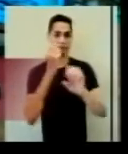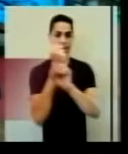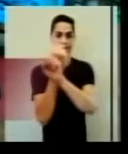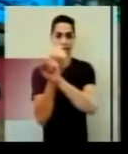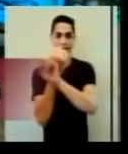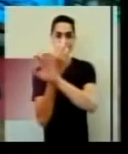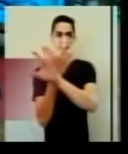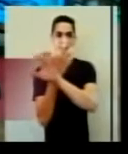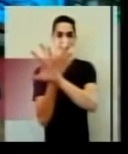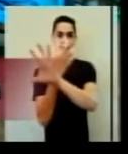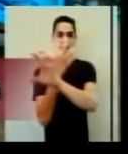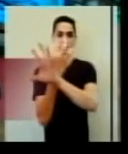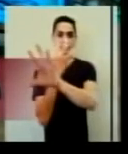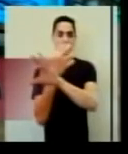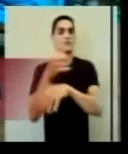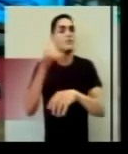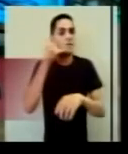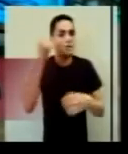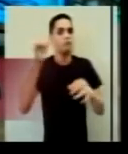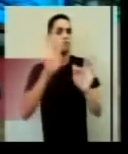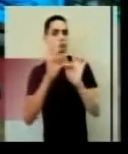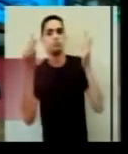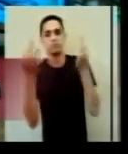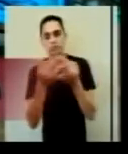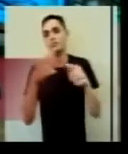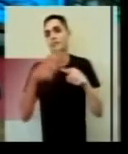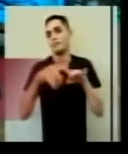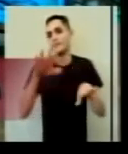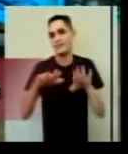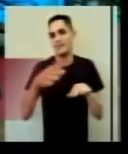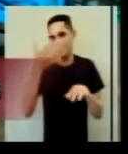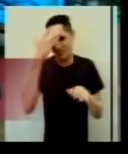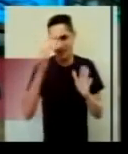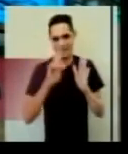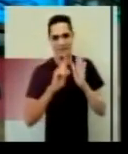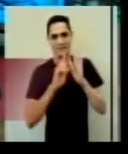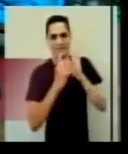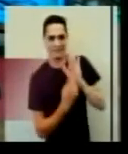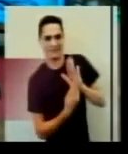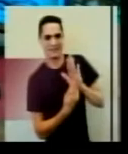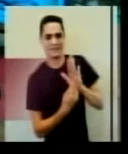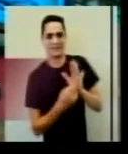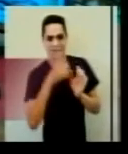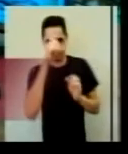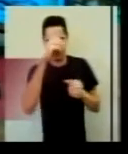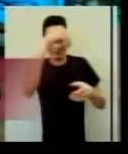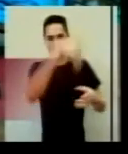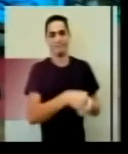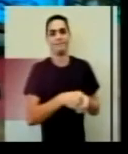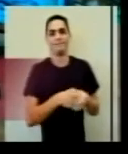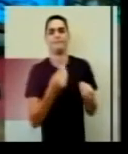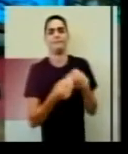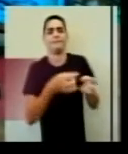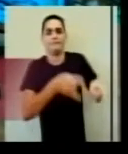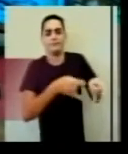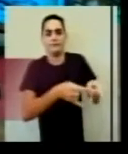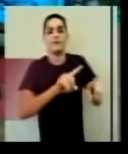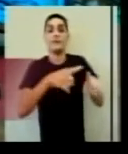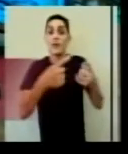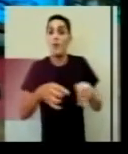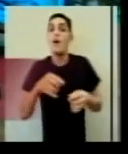família, daquele paciente que está isolado ali, sem poder receber visitas. Então, ele também entra em contato com a